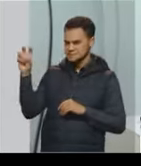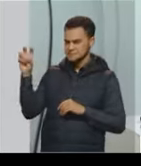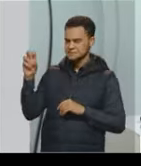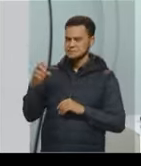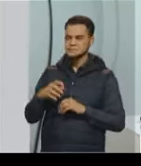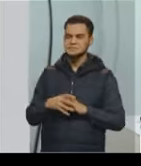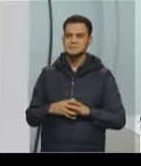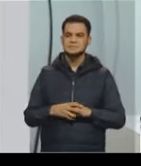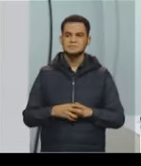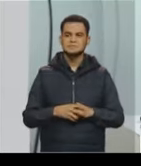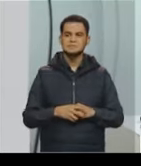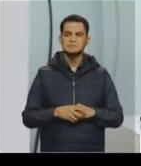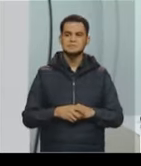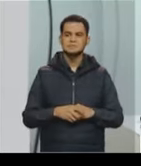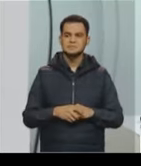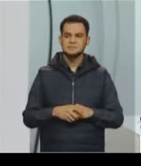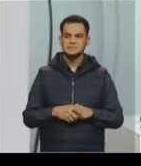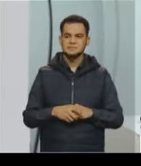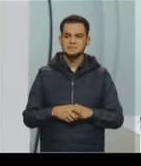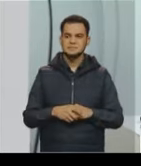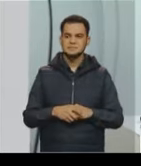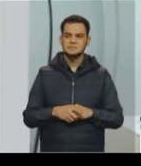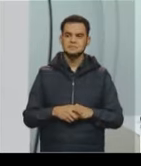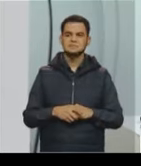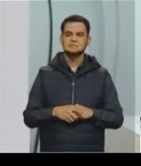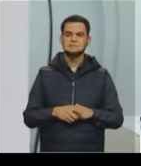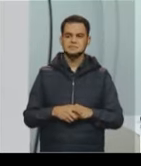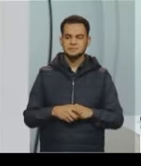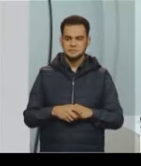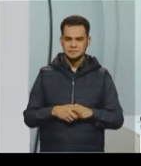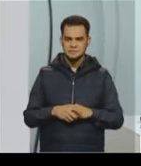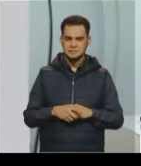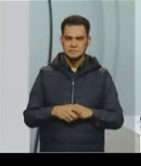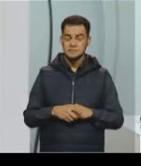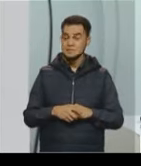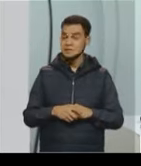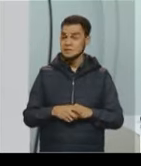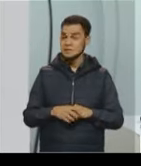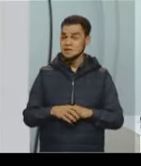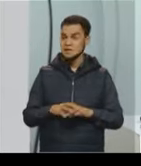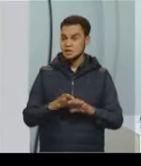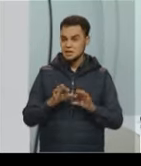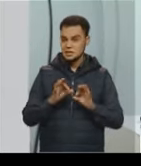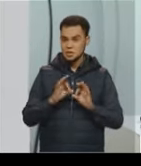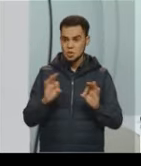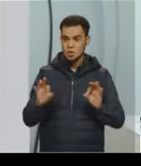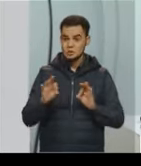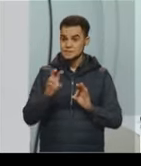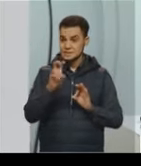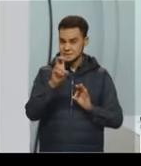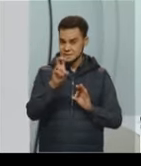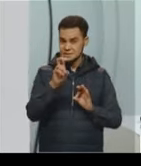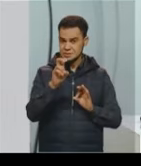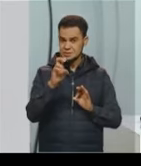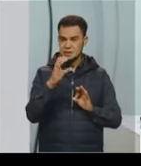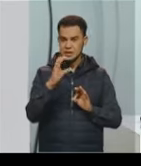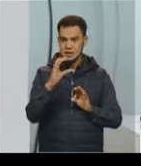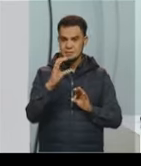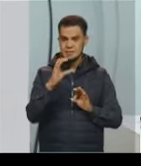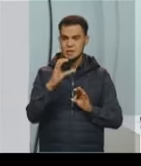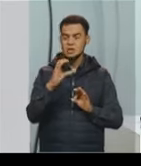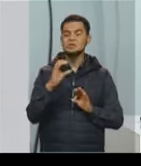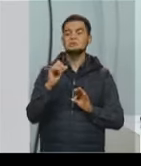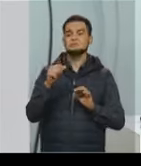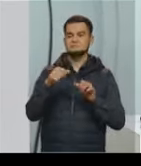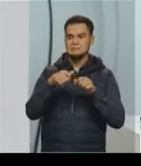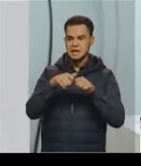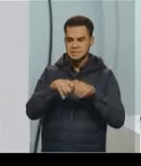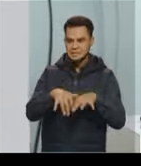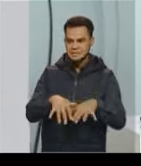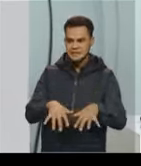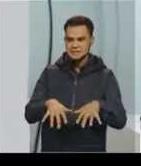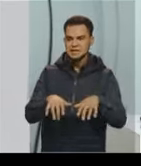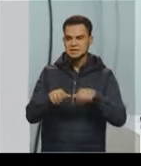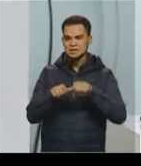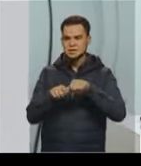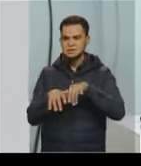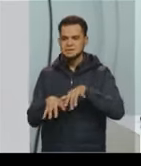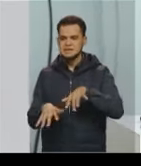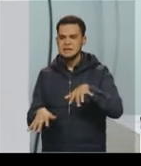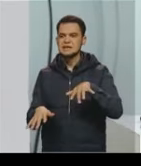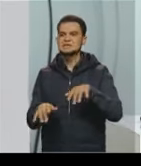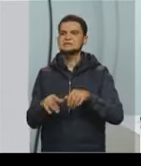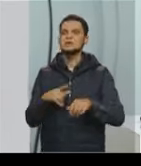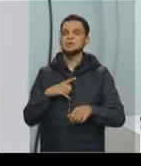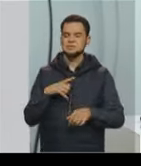5, ok? 5 carbonos. Ótimo. Então, isso daqui é uma ramificação, outra ramificação,